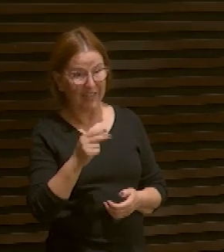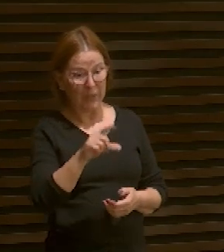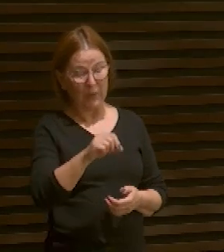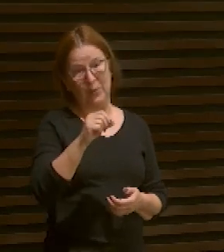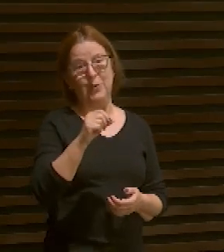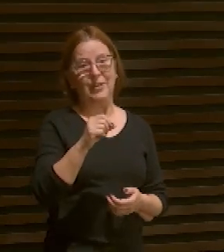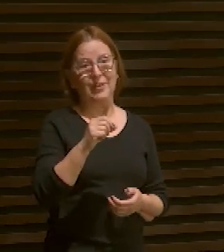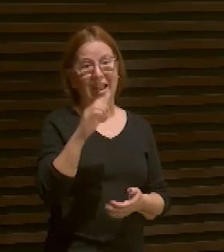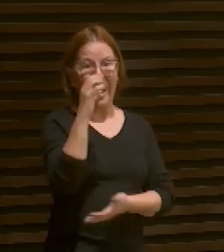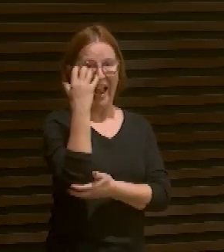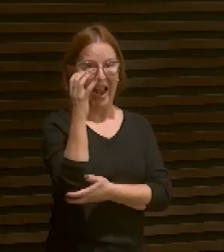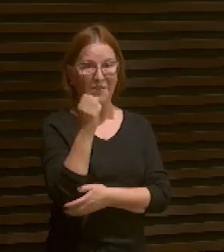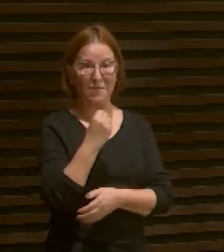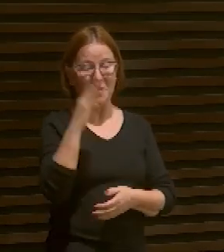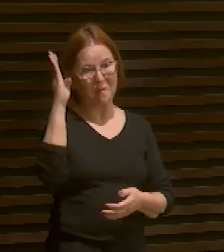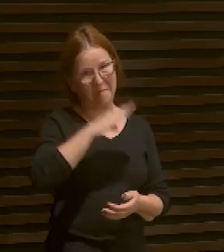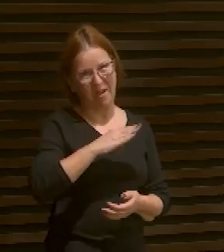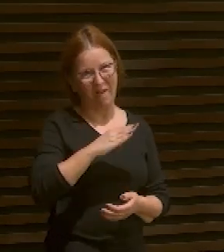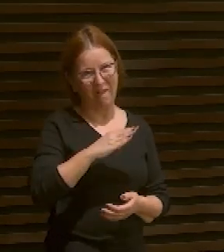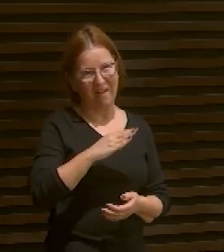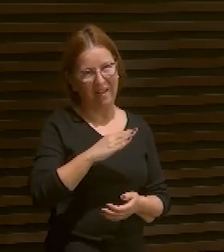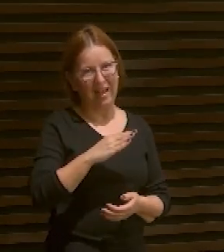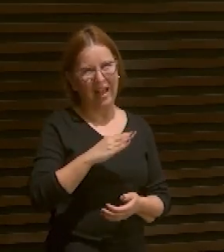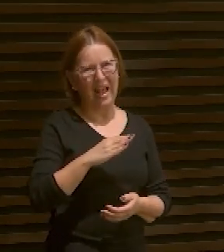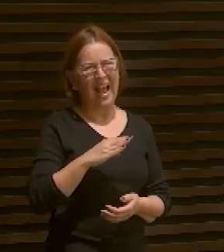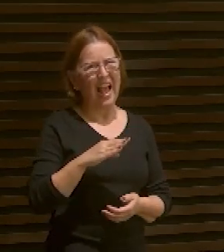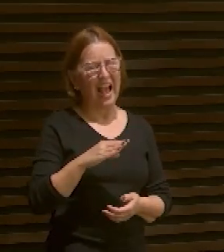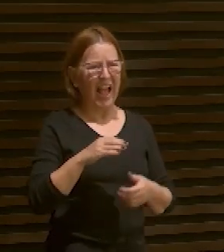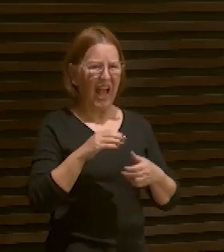mesmo comendo dessa árvore, ficar somente com o bem.